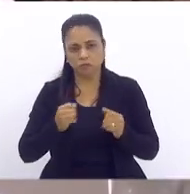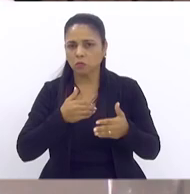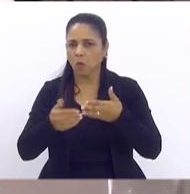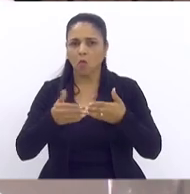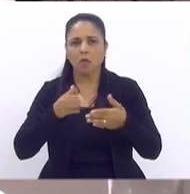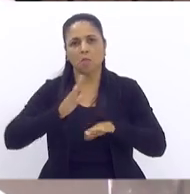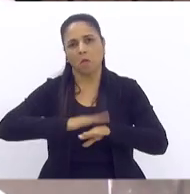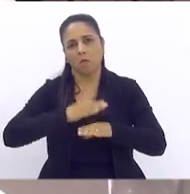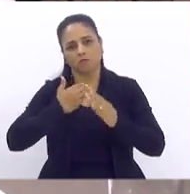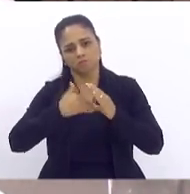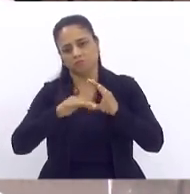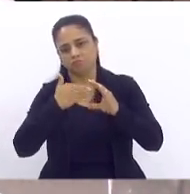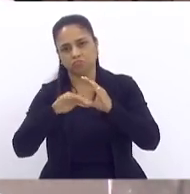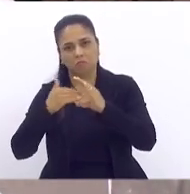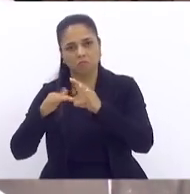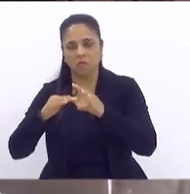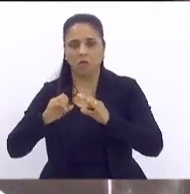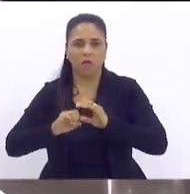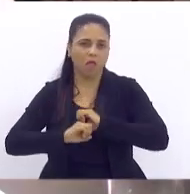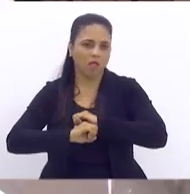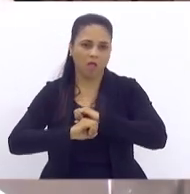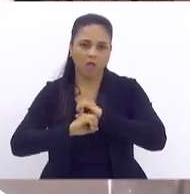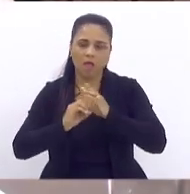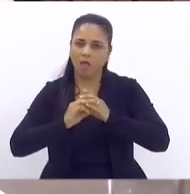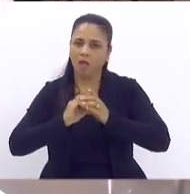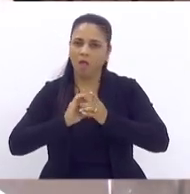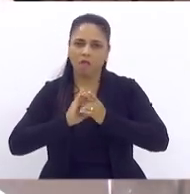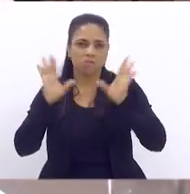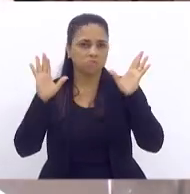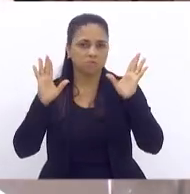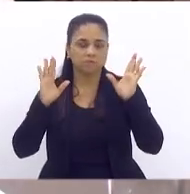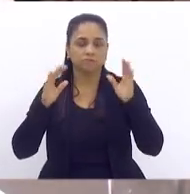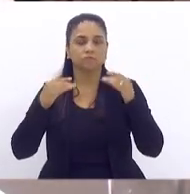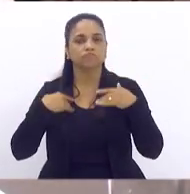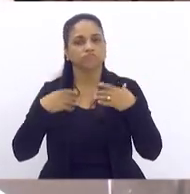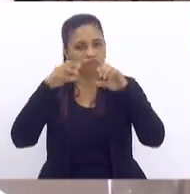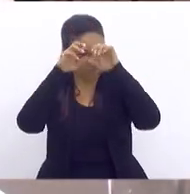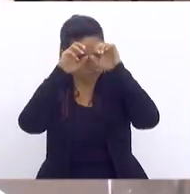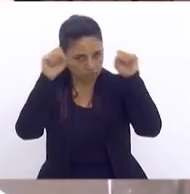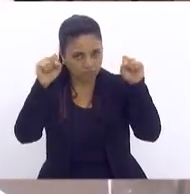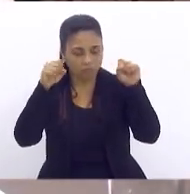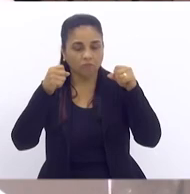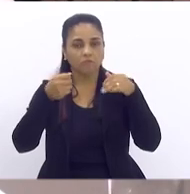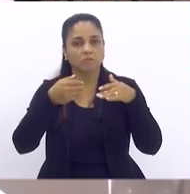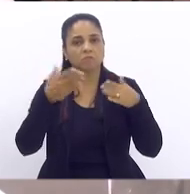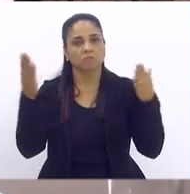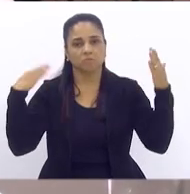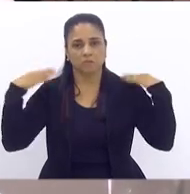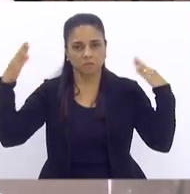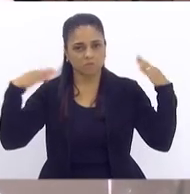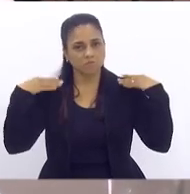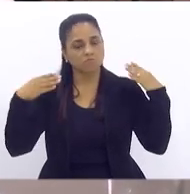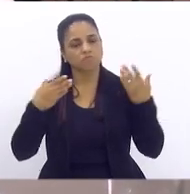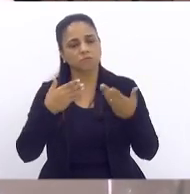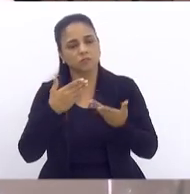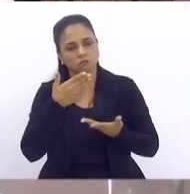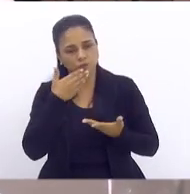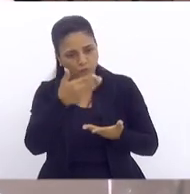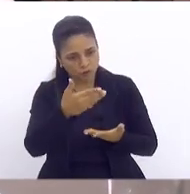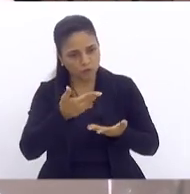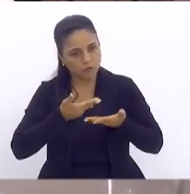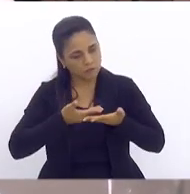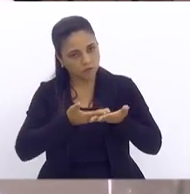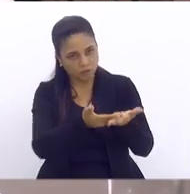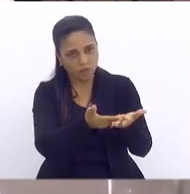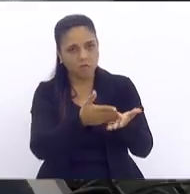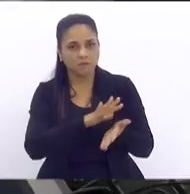solicitar. Ela é pública. O inquérito é público, ele está sendo autuado no Tribunal Marítimo. A gente pode encaminhar, sim, que os senhores